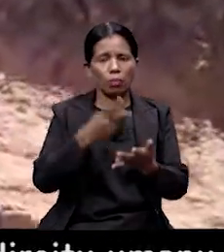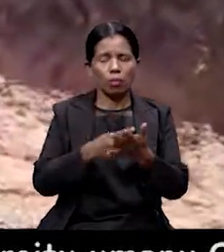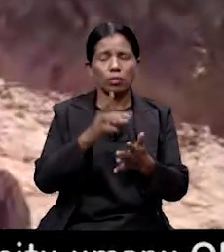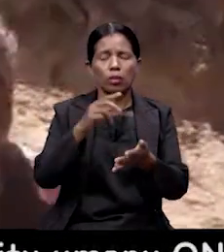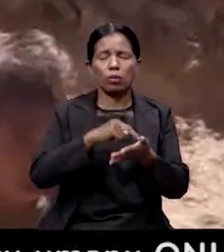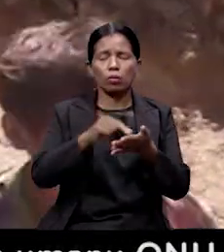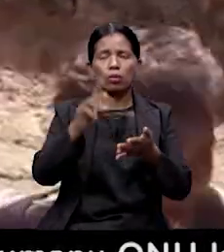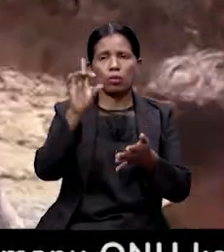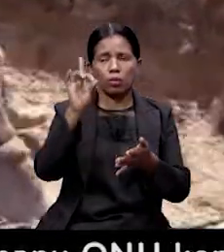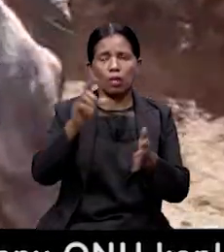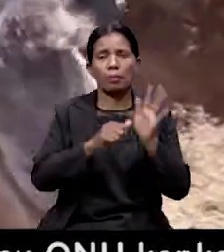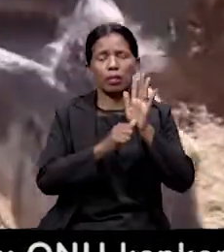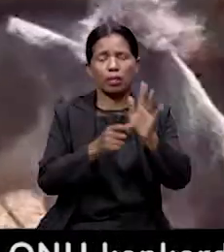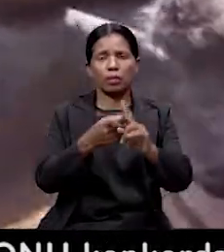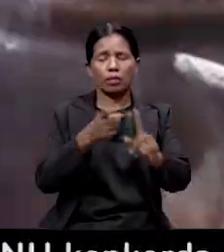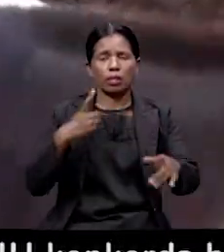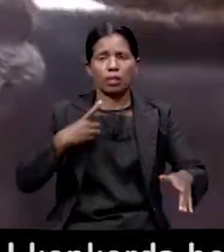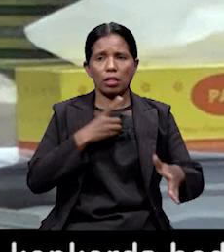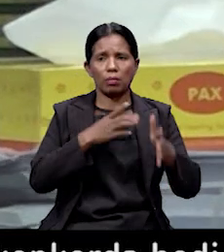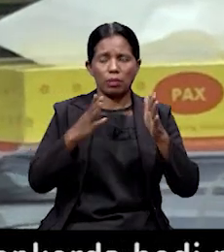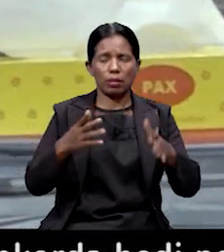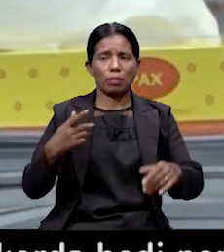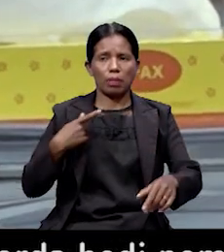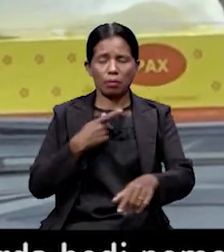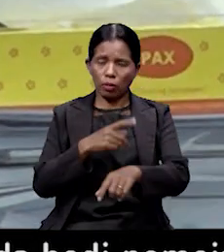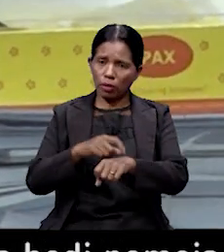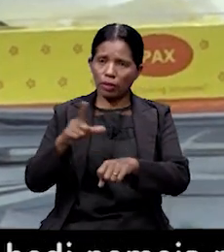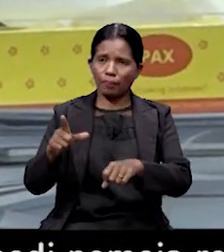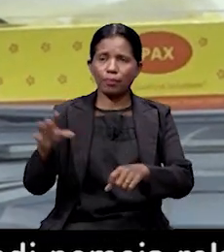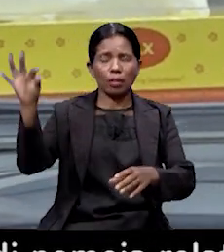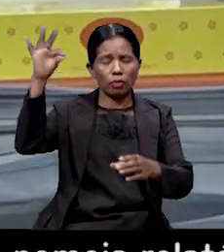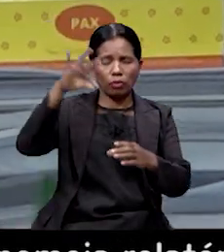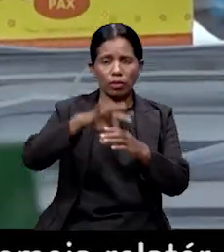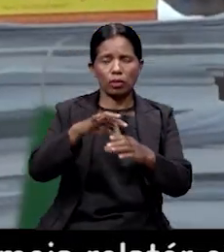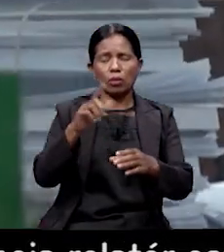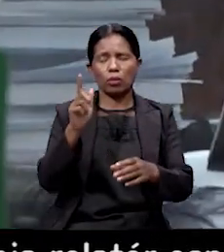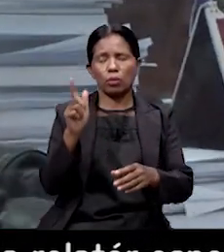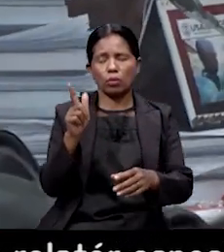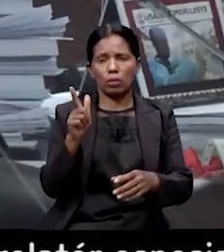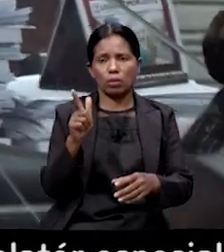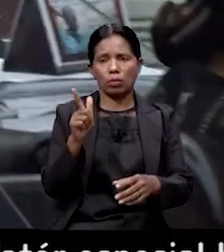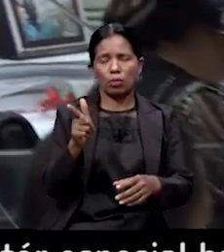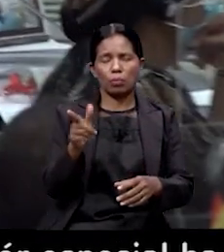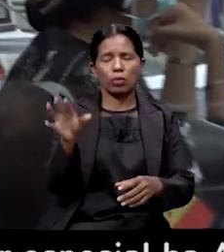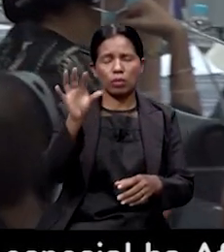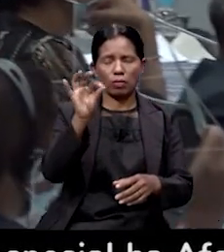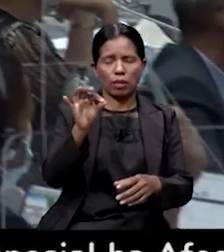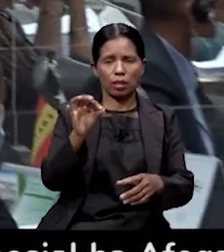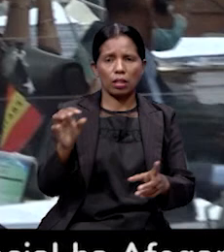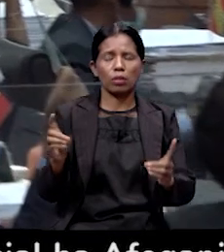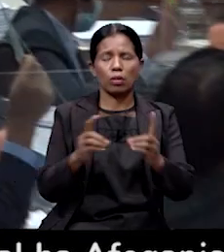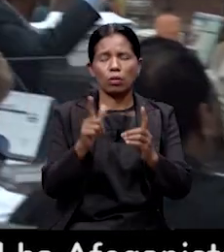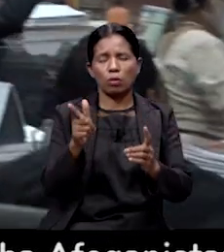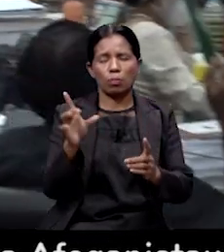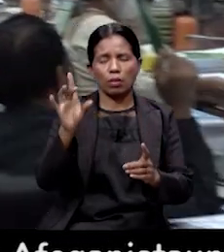nebe apresenta husi distinto deputado sira parlamento nacional, vota ho a favor 29 contra 26